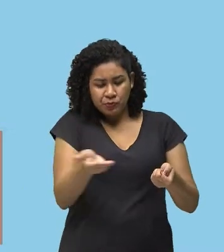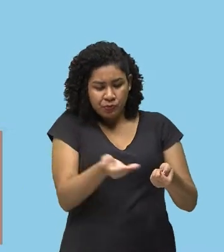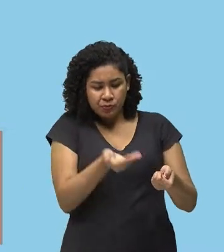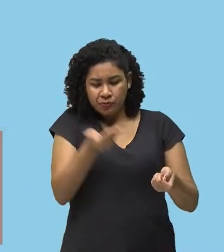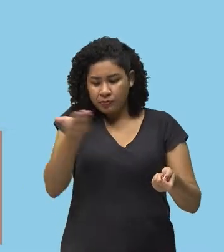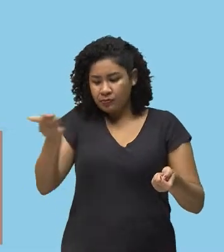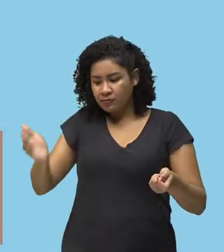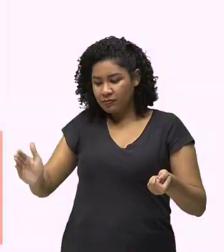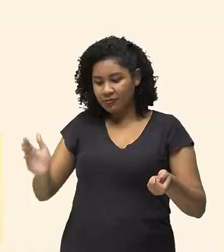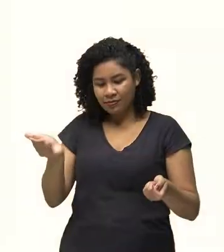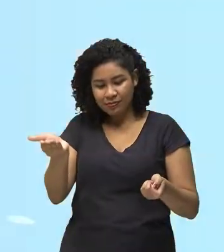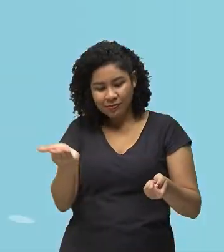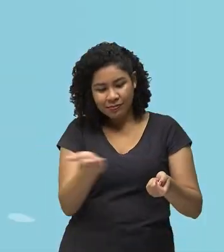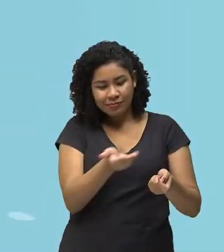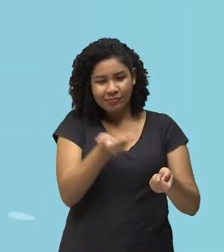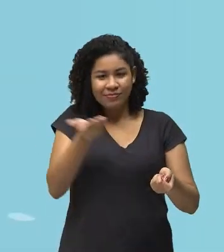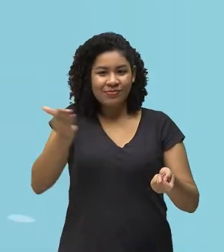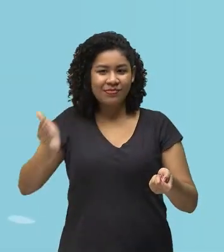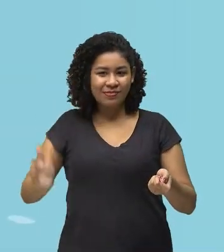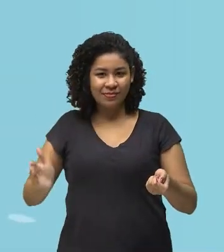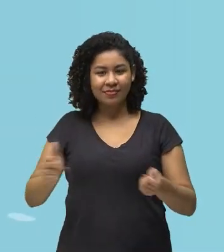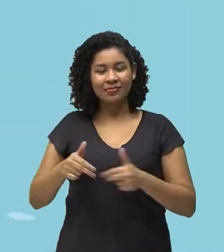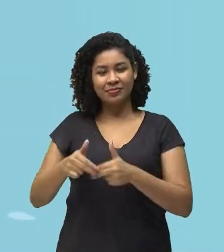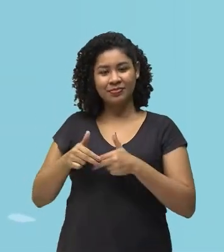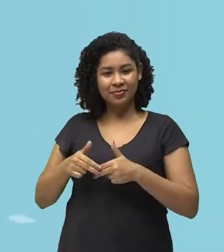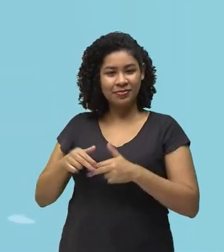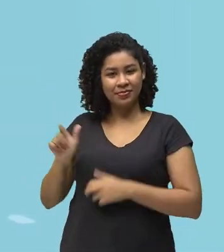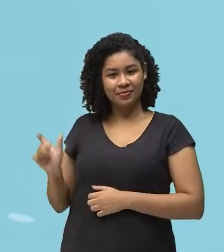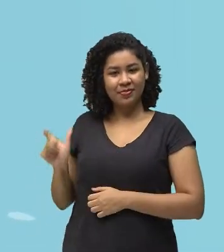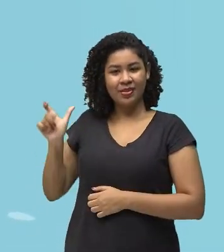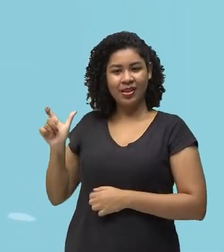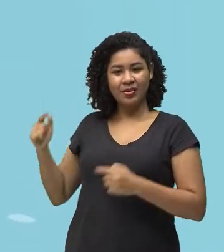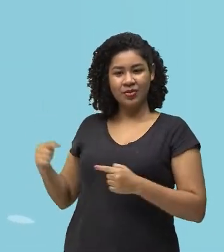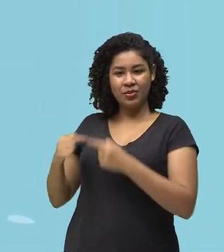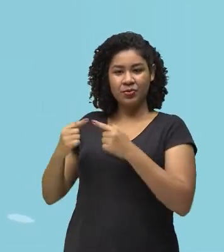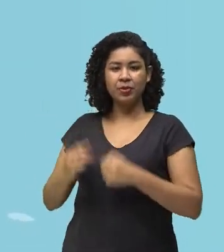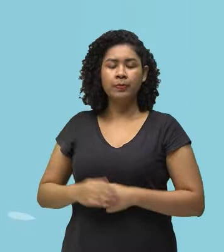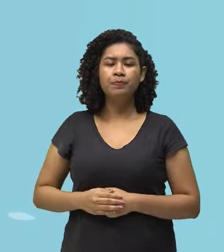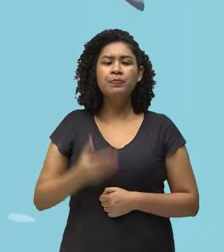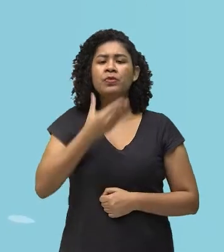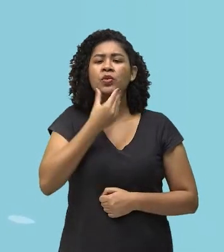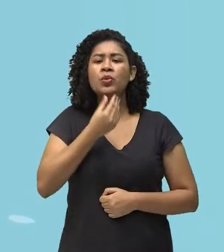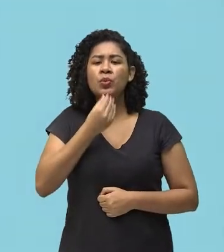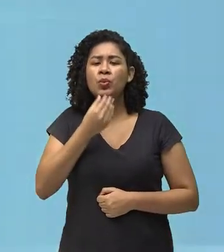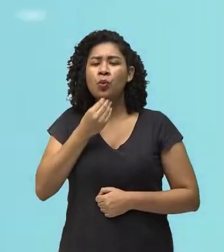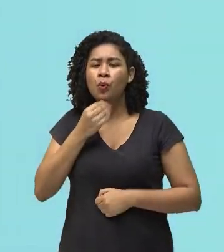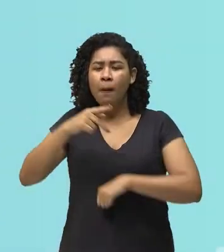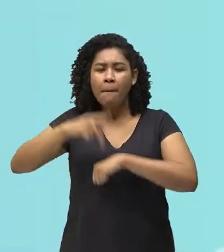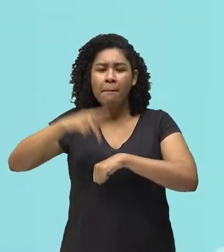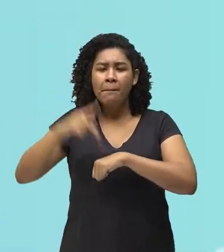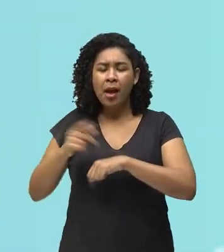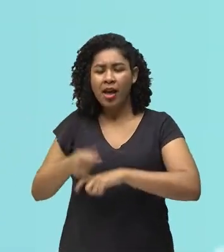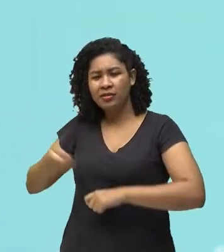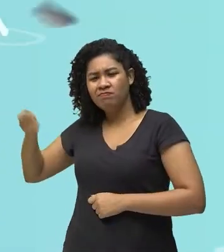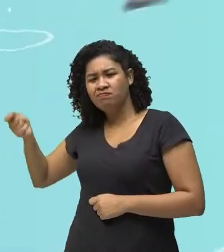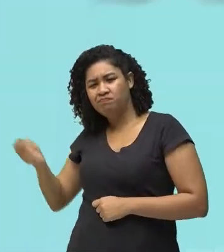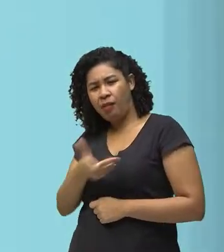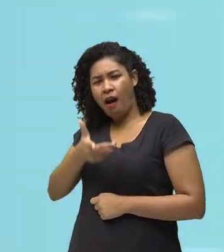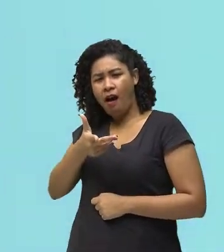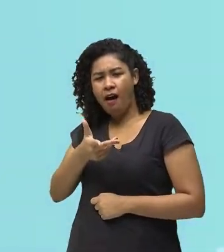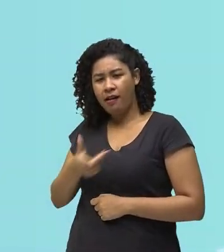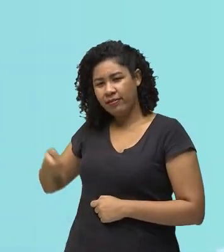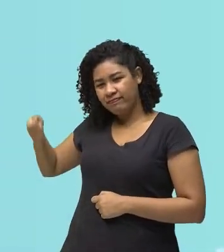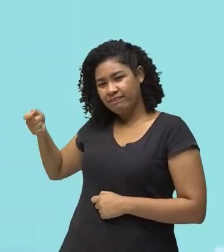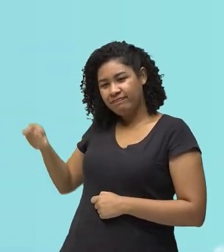por cima. Skim. E vocês estão observando o rapazinho está jogando a pedra. Já tentaram fazer isso? Bem legal, né? Olha só como ela